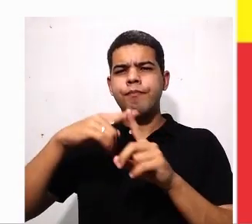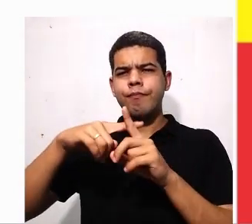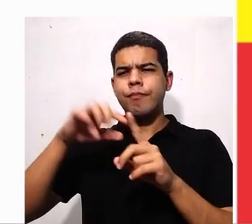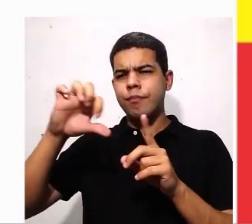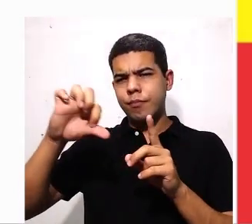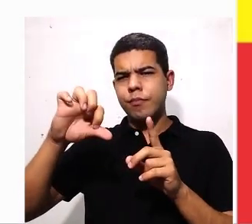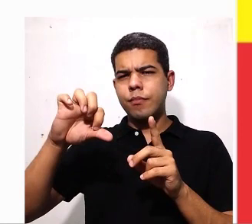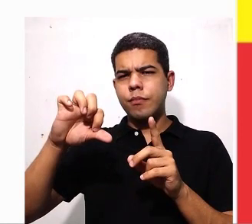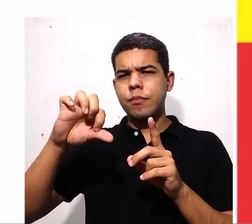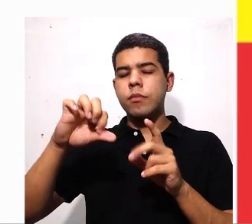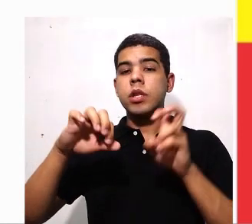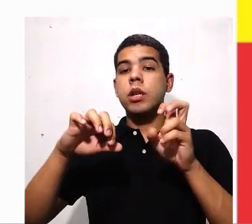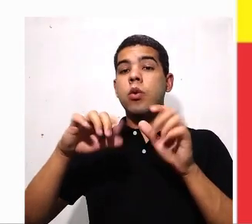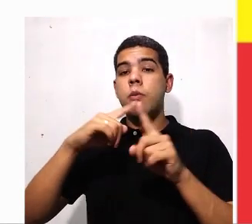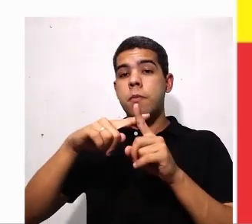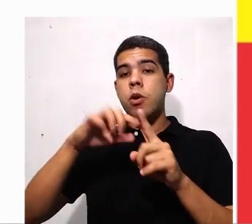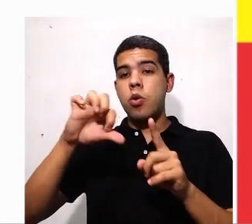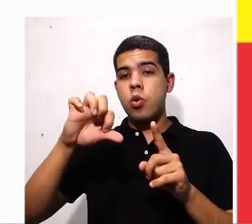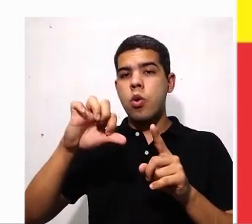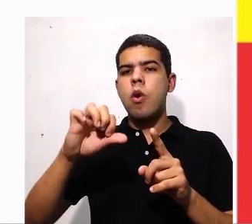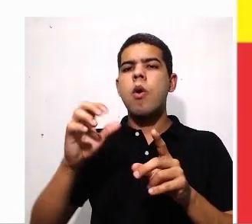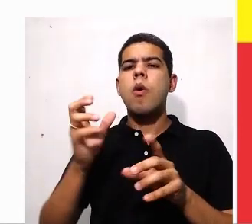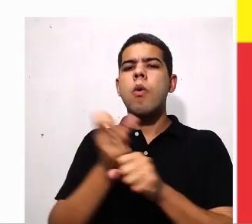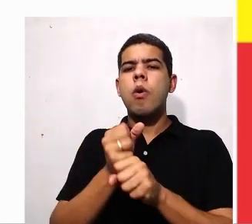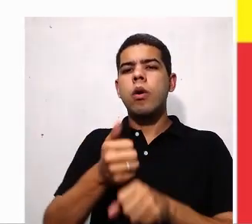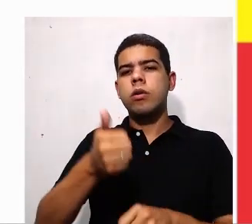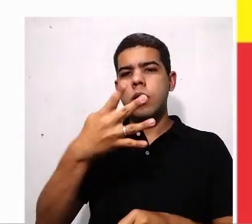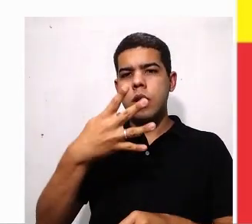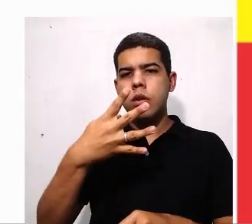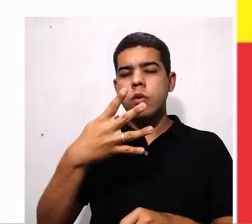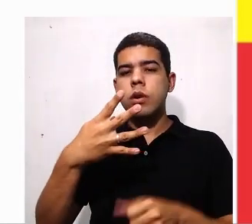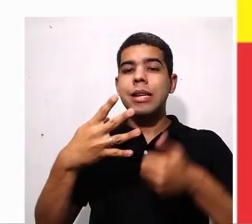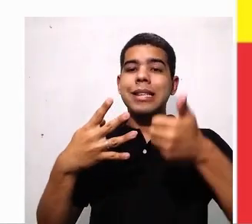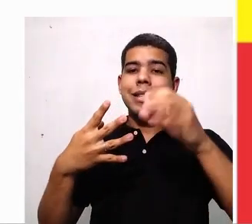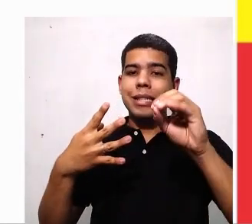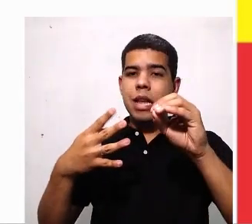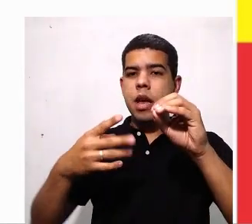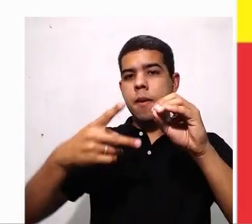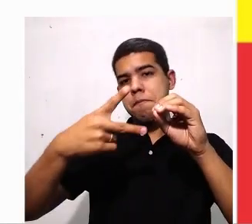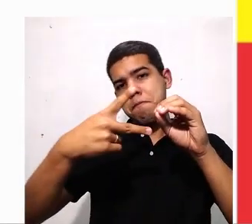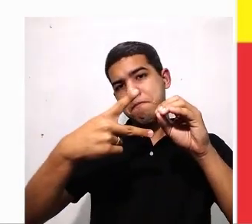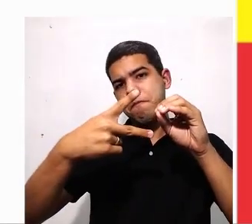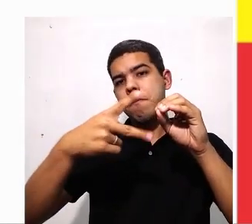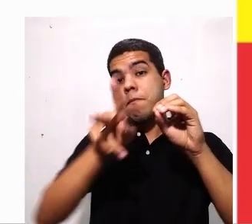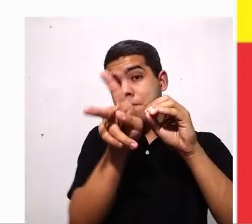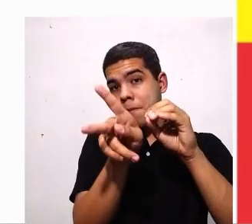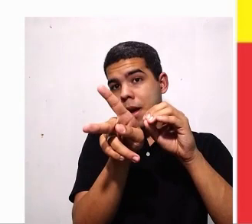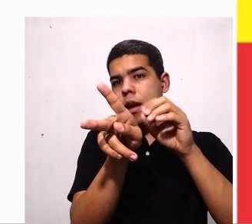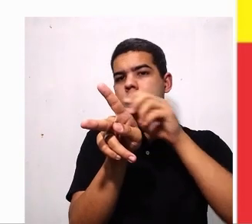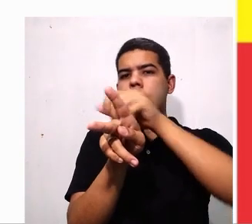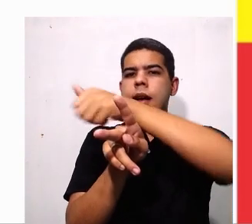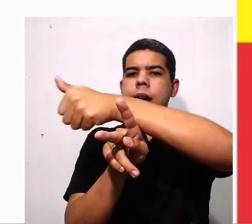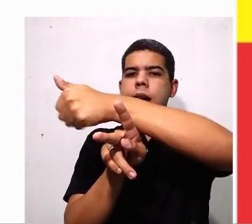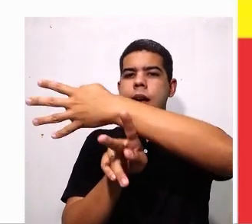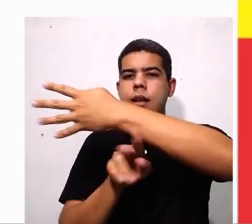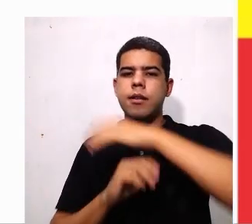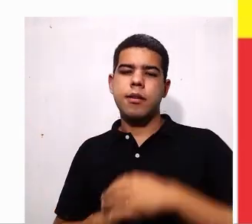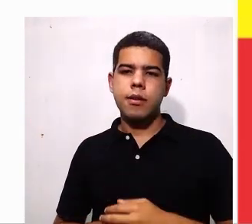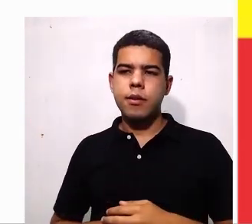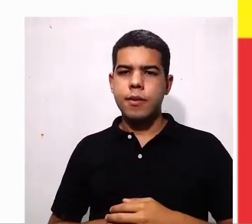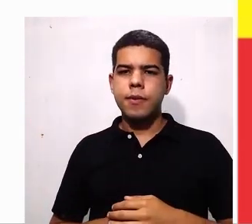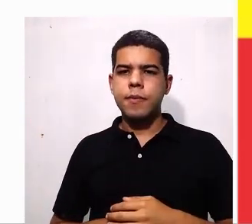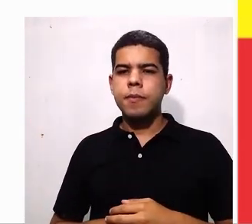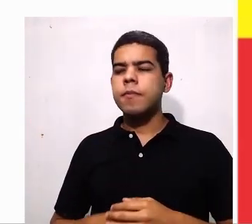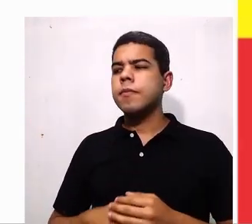outros dois. 5 mais 10. Então, 9 é menor que 15. Então, isso aconteceu, o triângulo